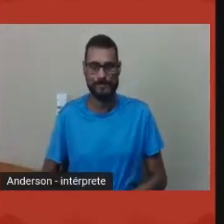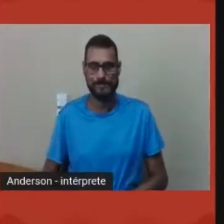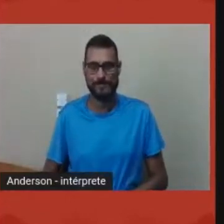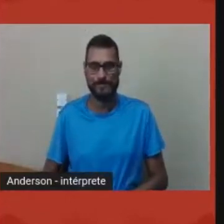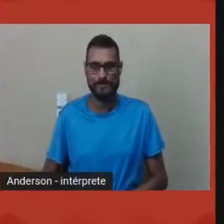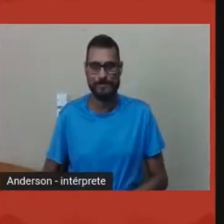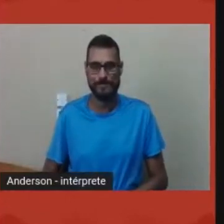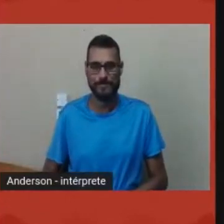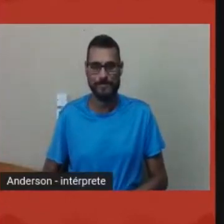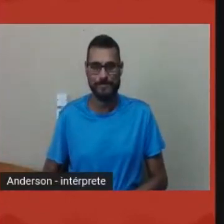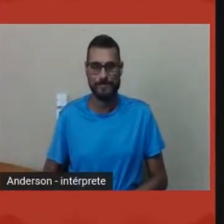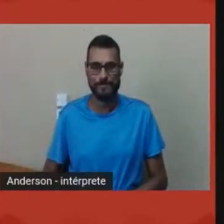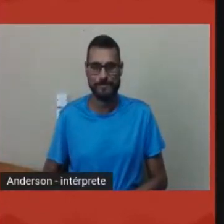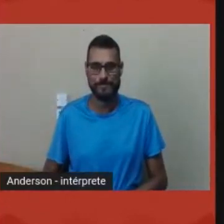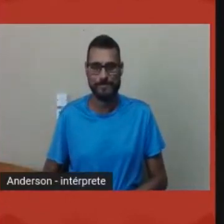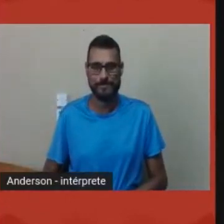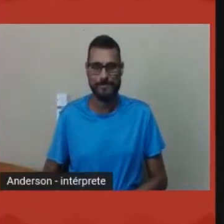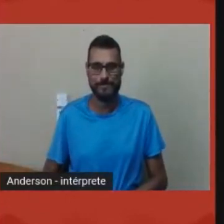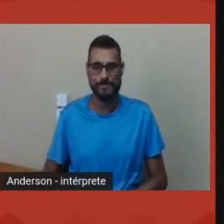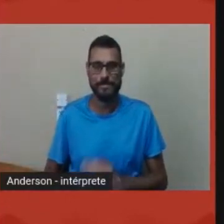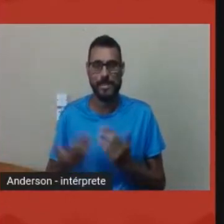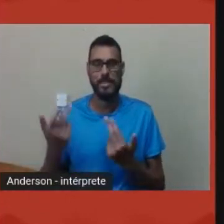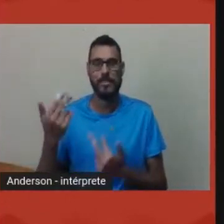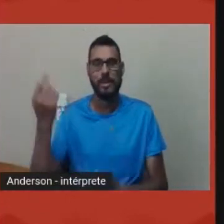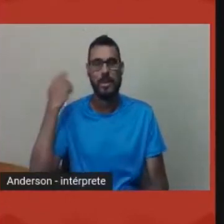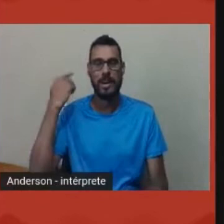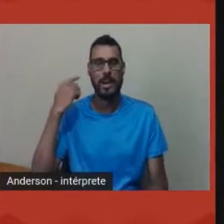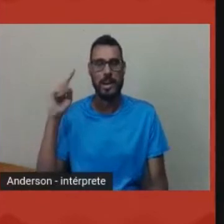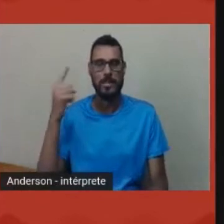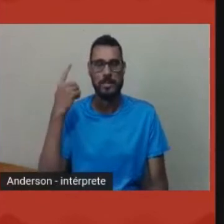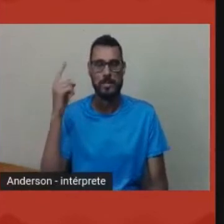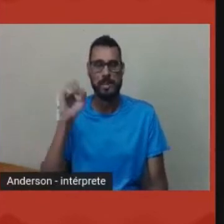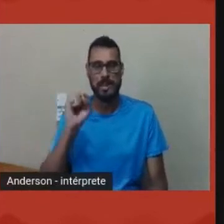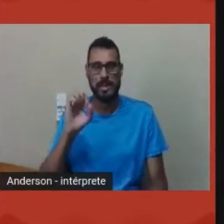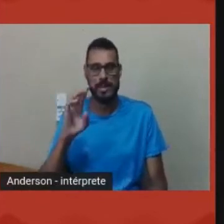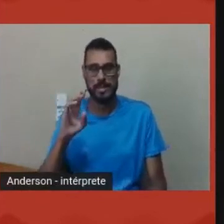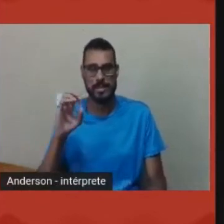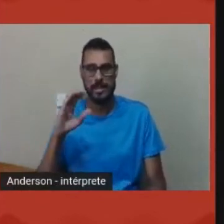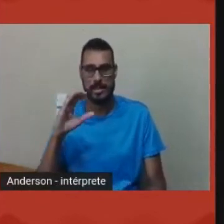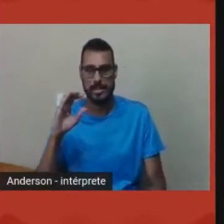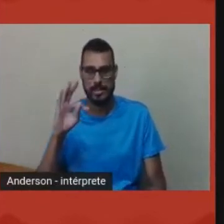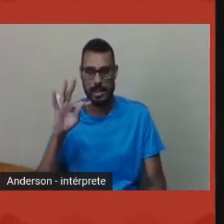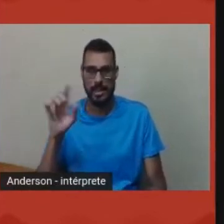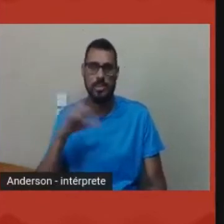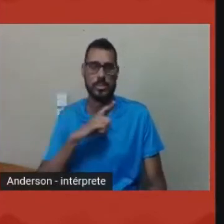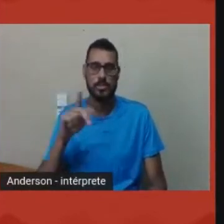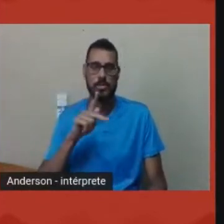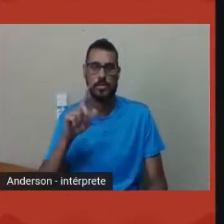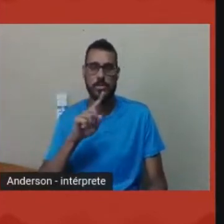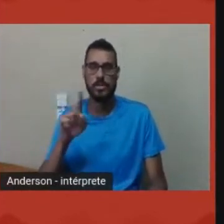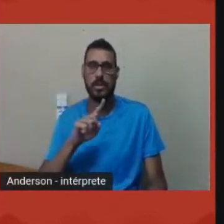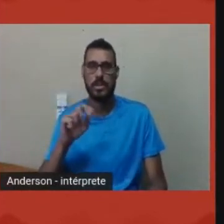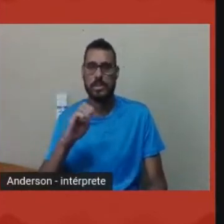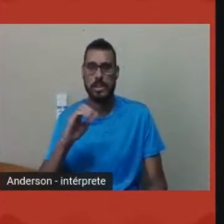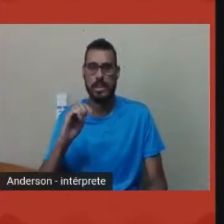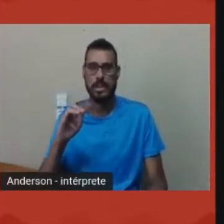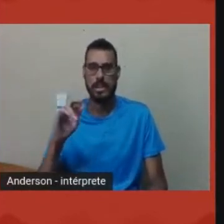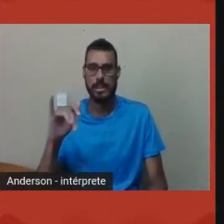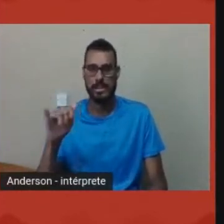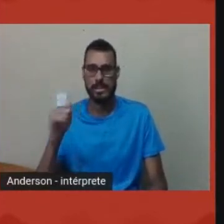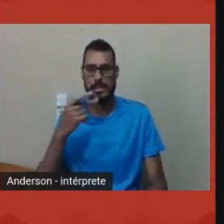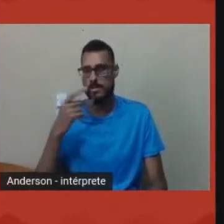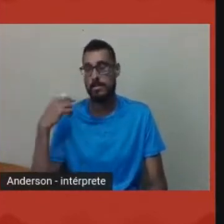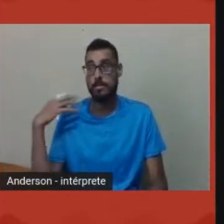o professor Zacarias na primeira CER7, né, que a gente tinha que se conscientizar cada vez mais que nós somos todos aprendizes, ele colocou até